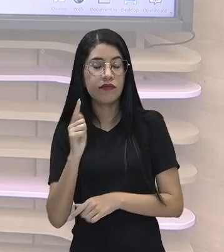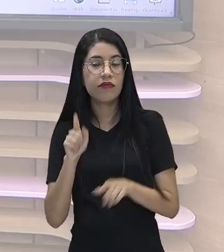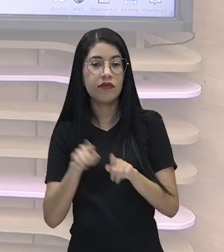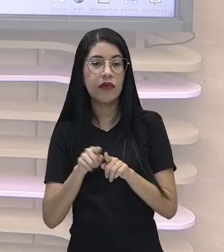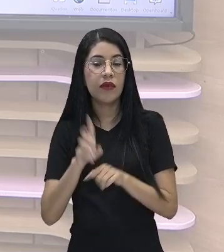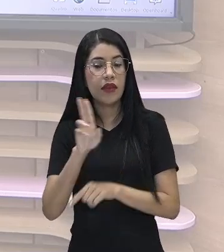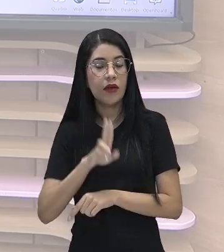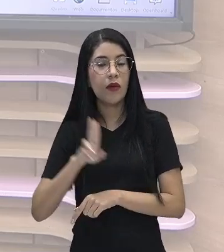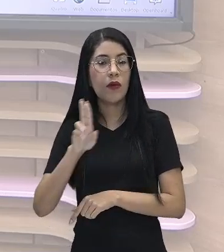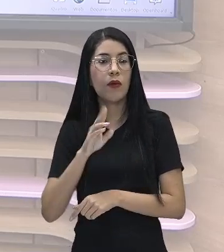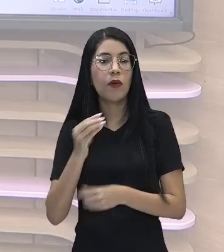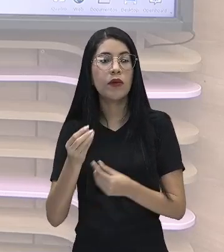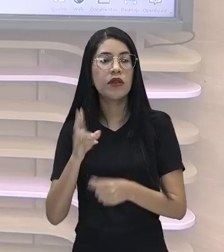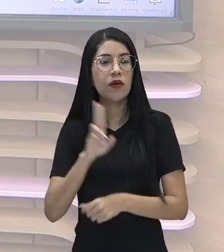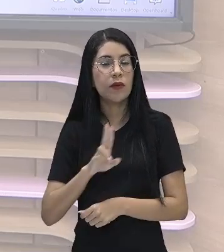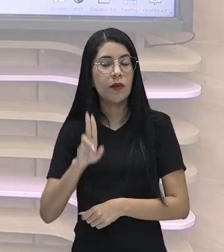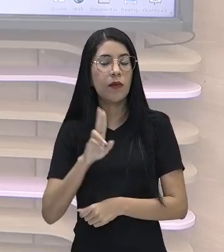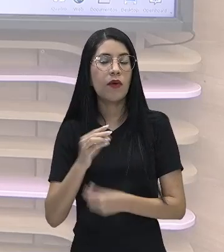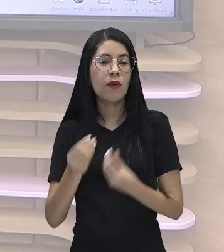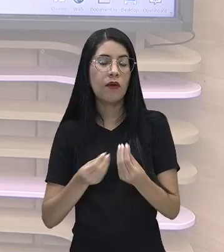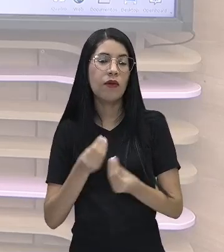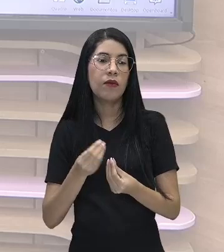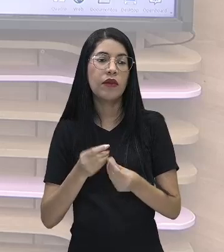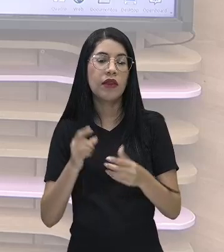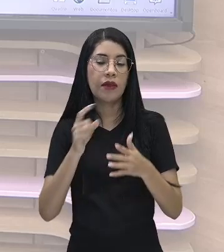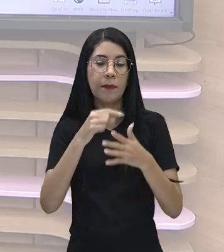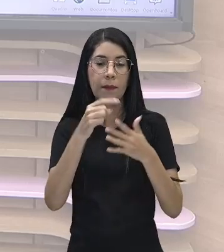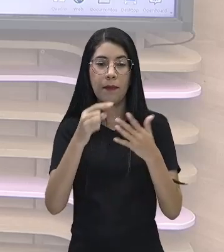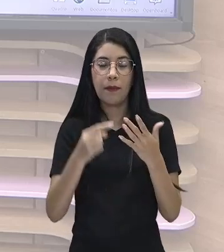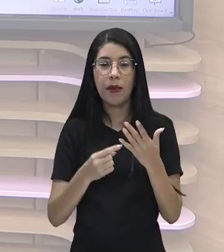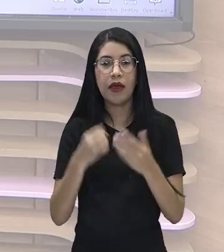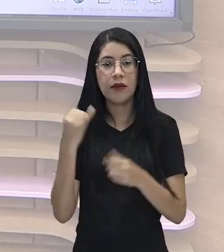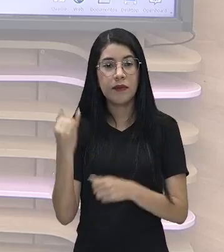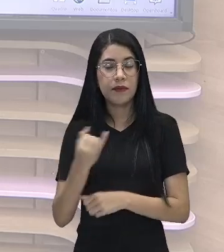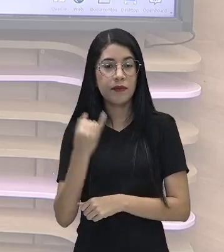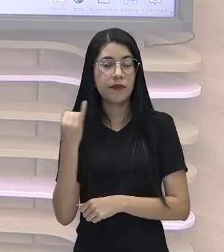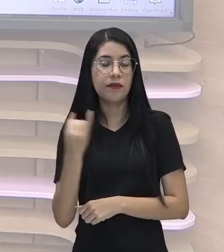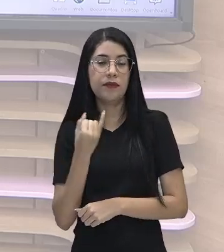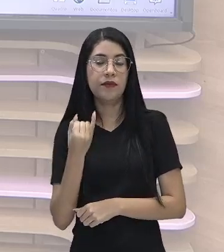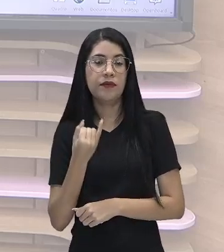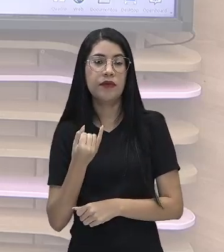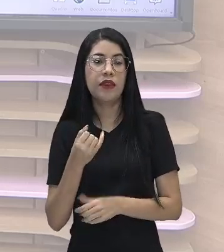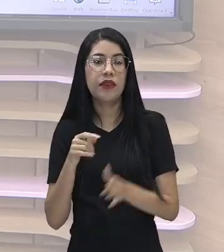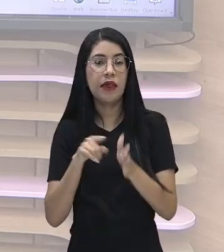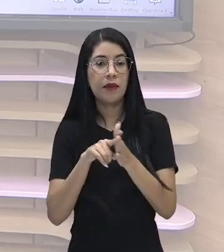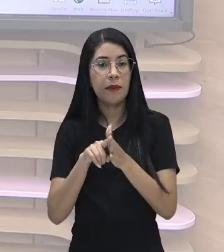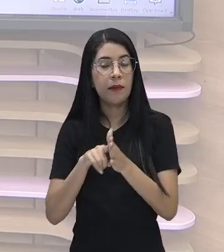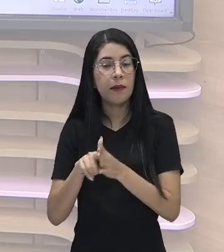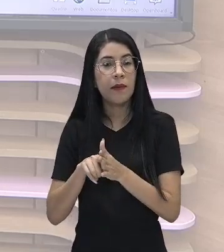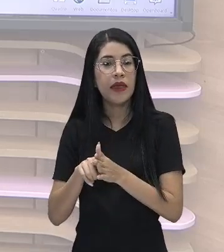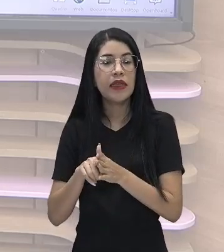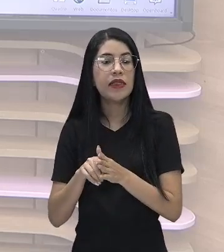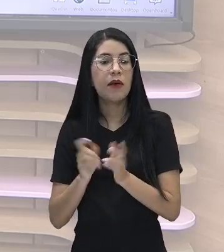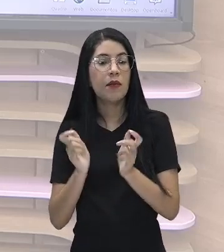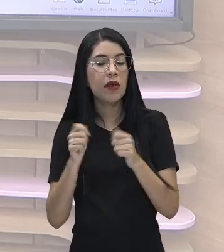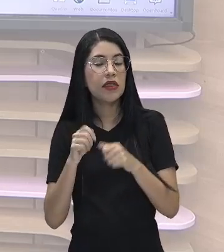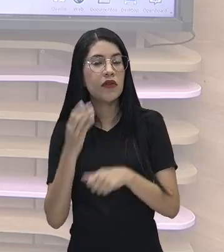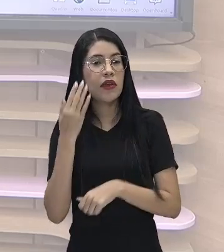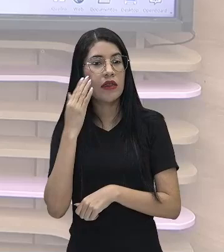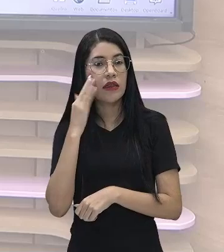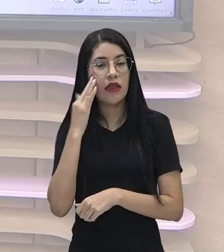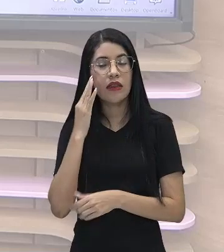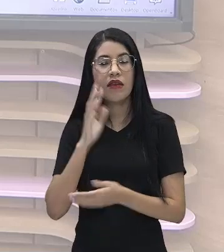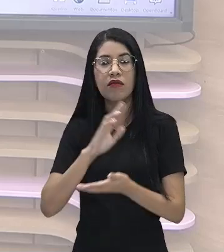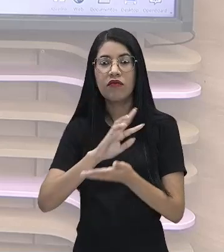utiliza muito esses recursos e eles são elementos essenciais para nos ajudar a interpretar